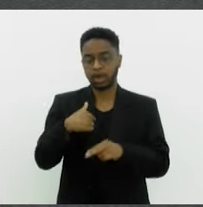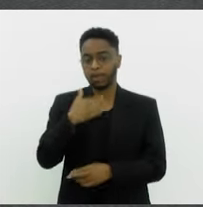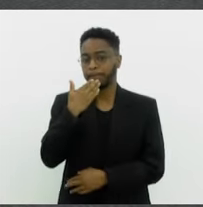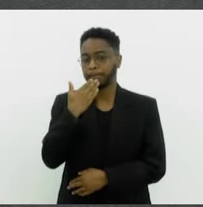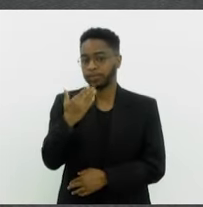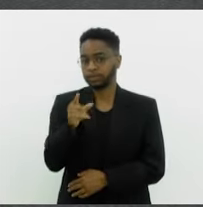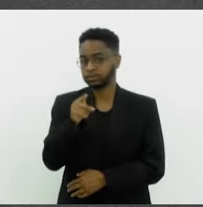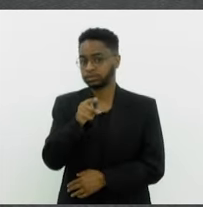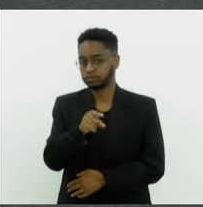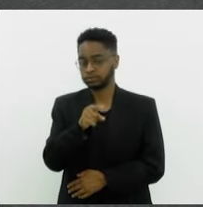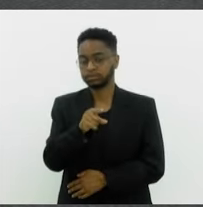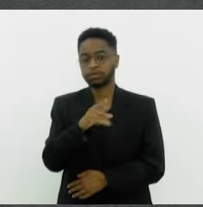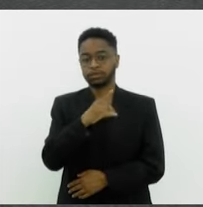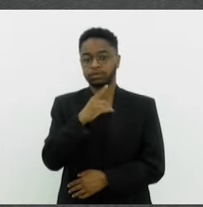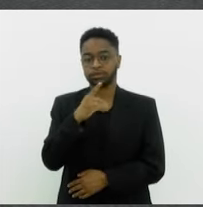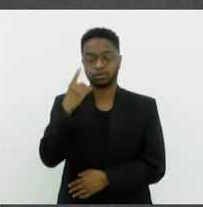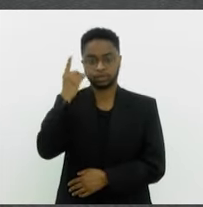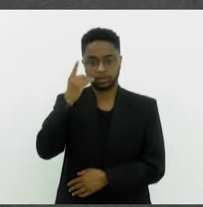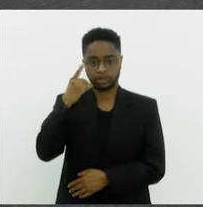Excelência que,